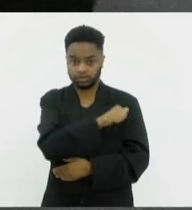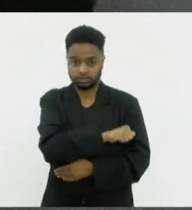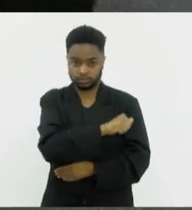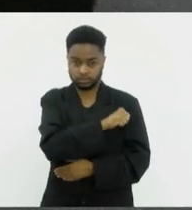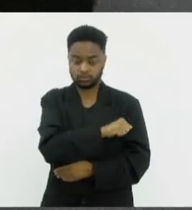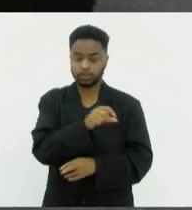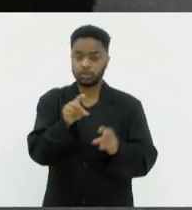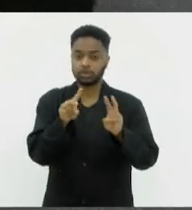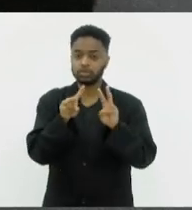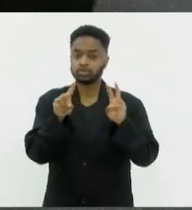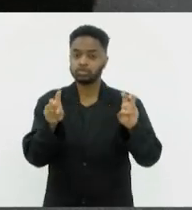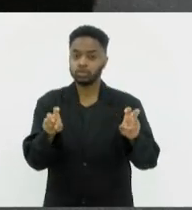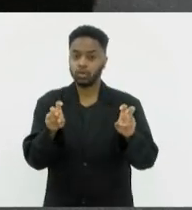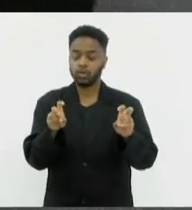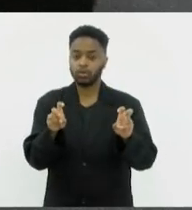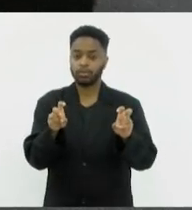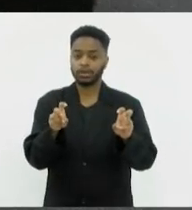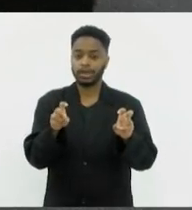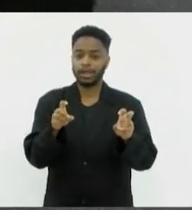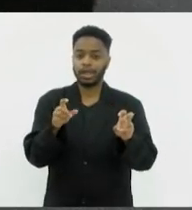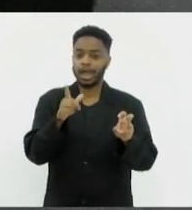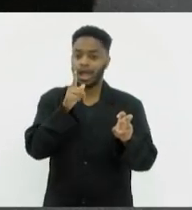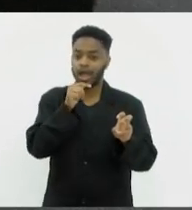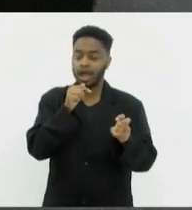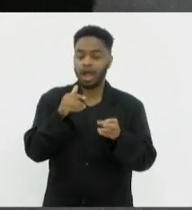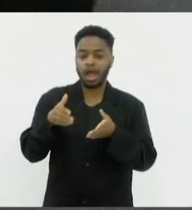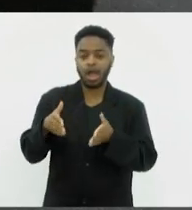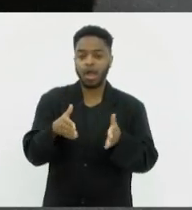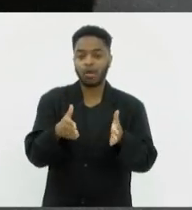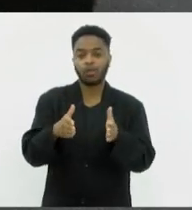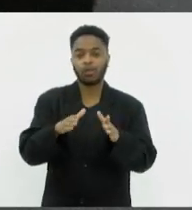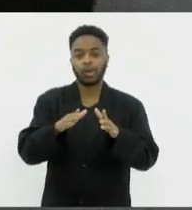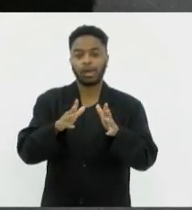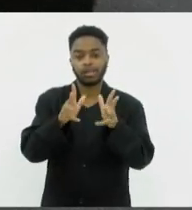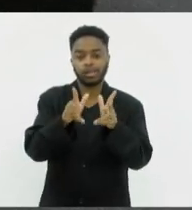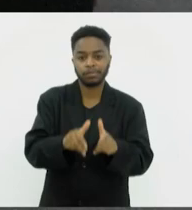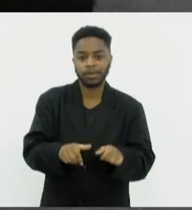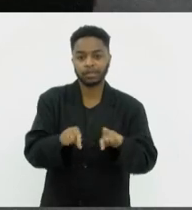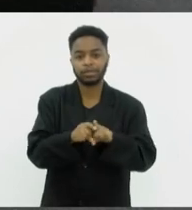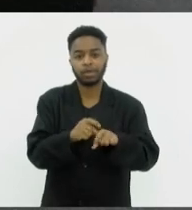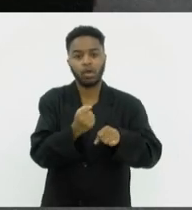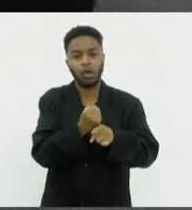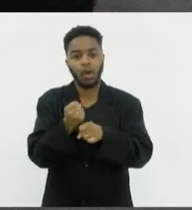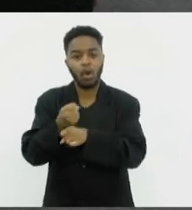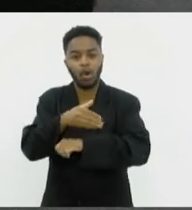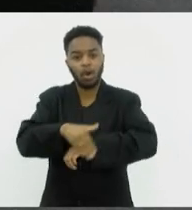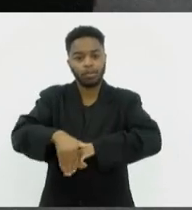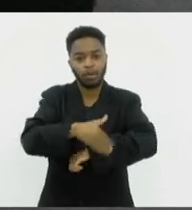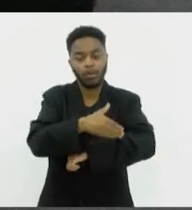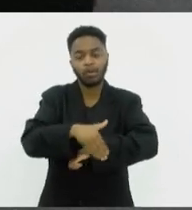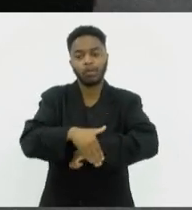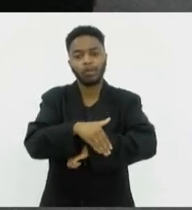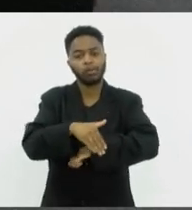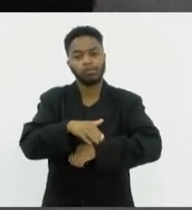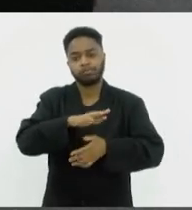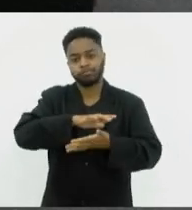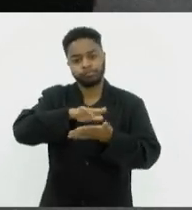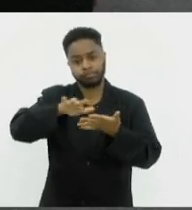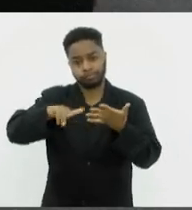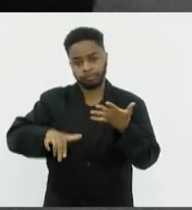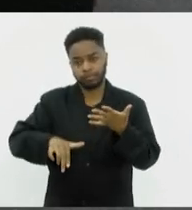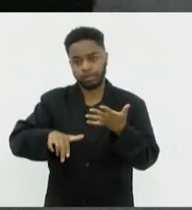com relação a drenagem, pavimentação, iluminação, enfim, para a região metropolitana,